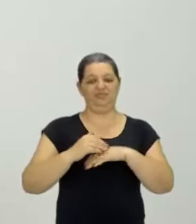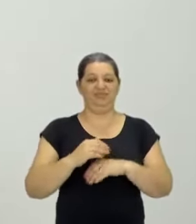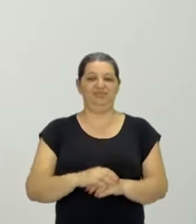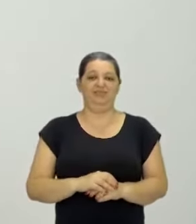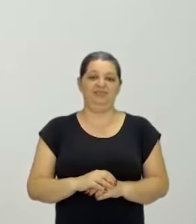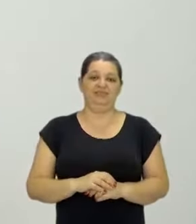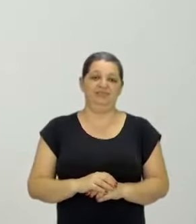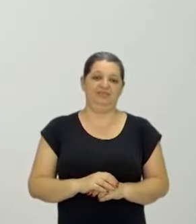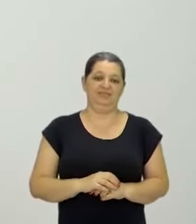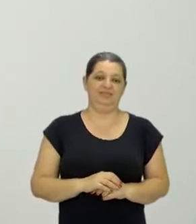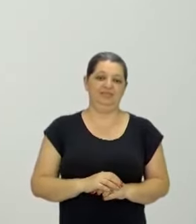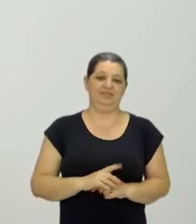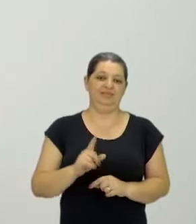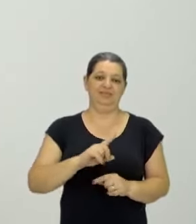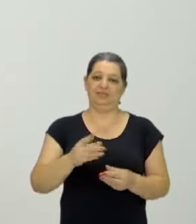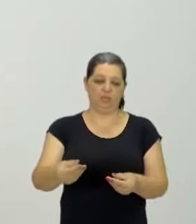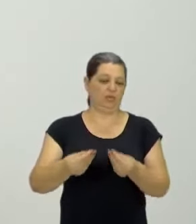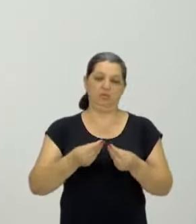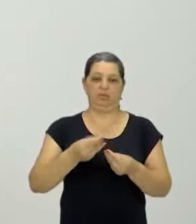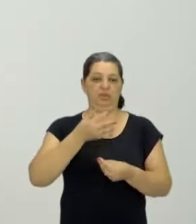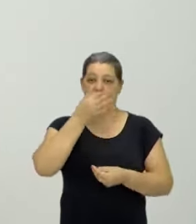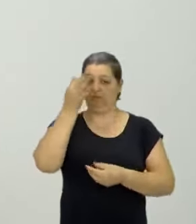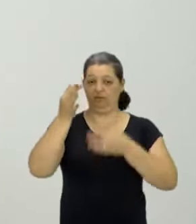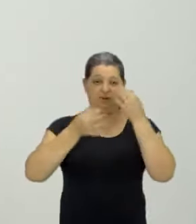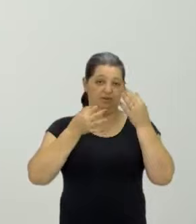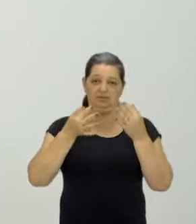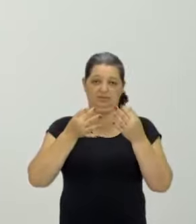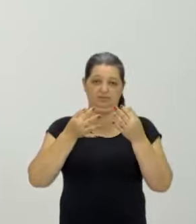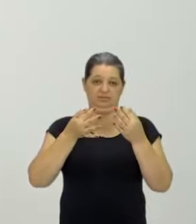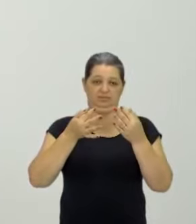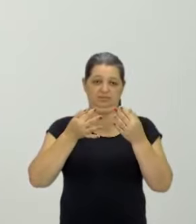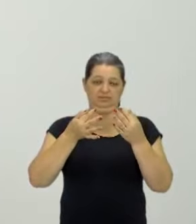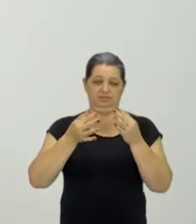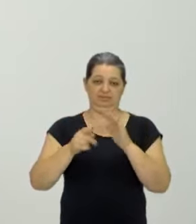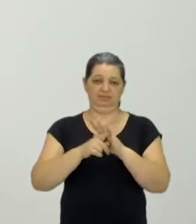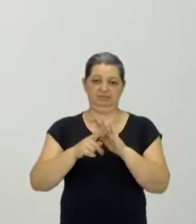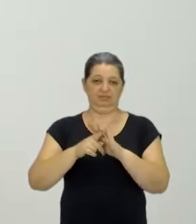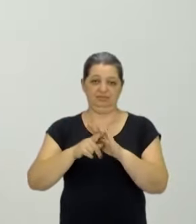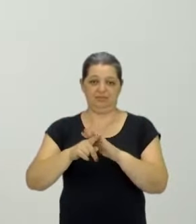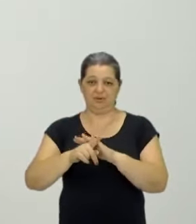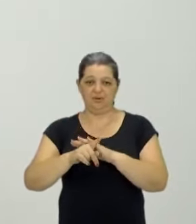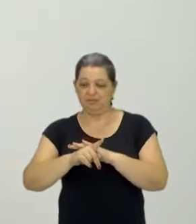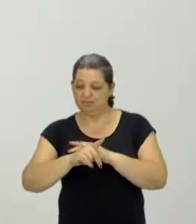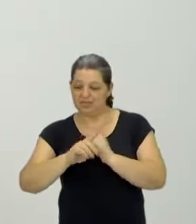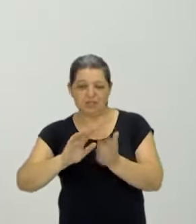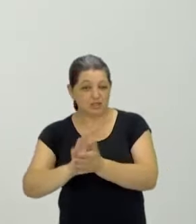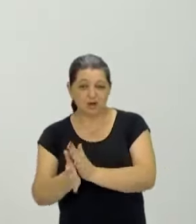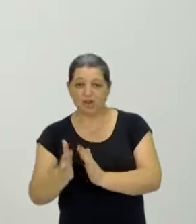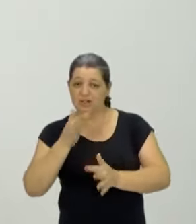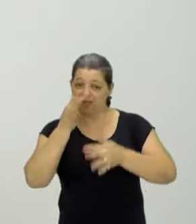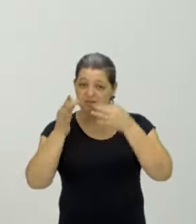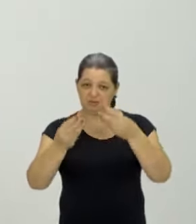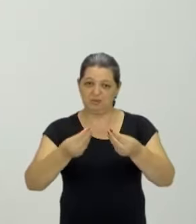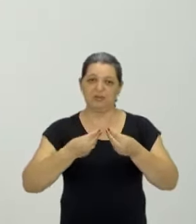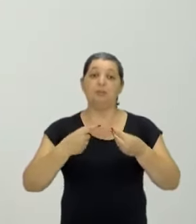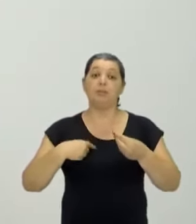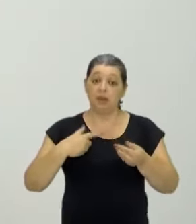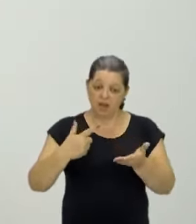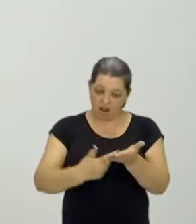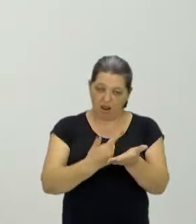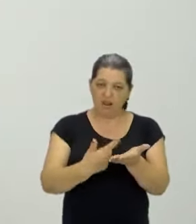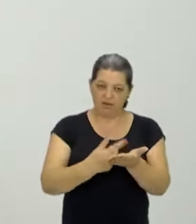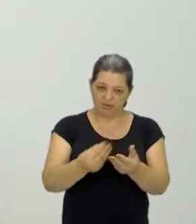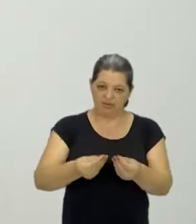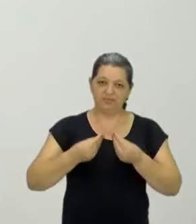assim: não me dê flores, né? Não mate as flores para me presentear, me dê livros. Os livros para mim são sementes, né?